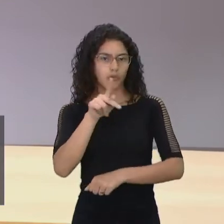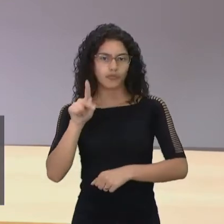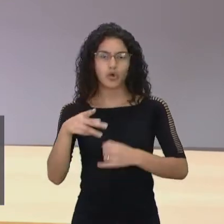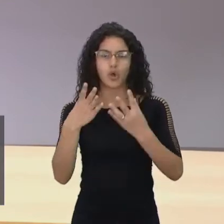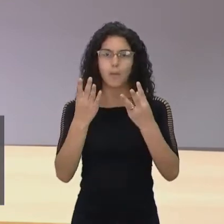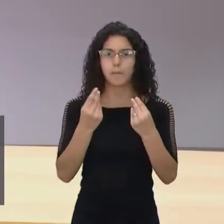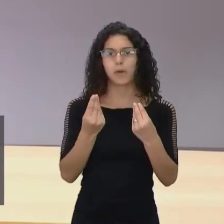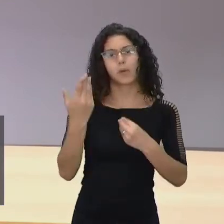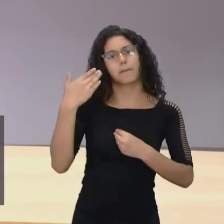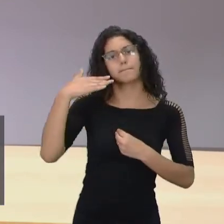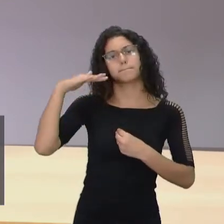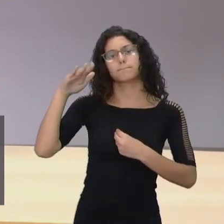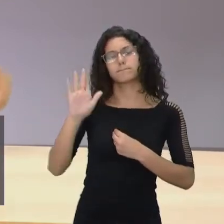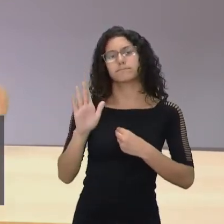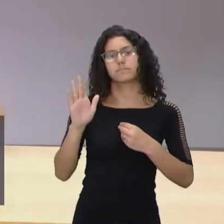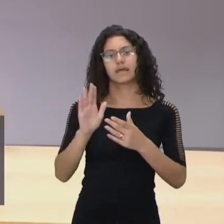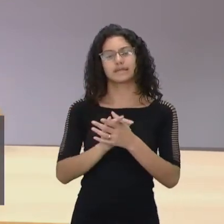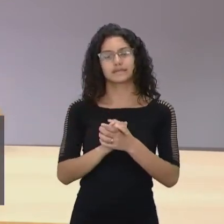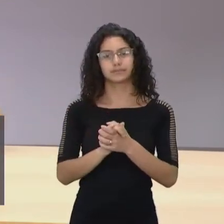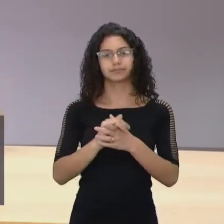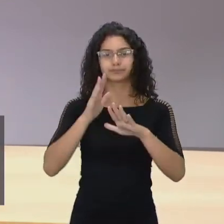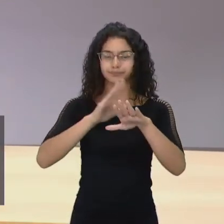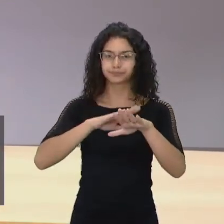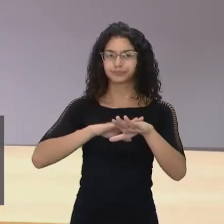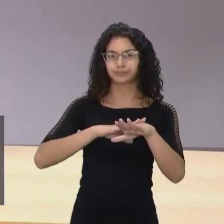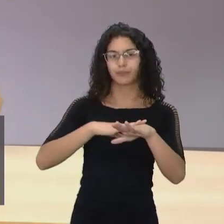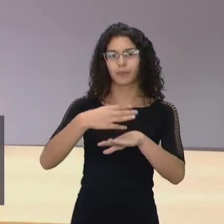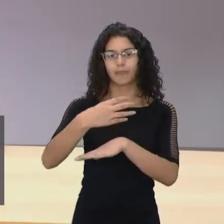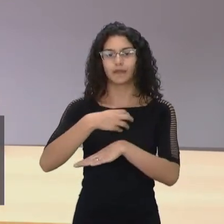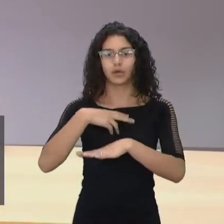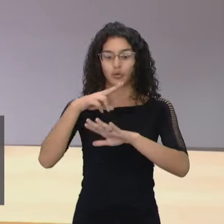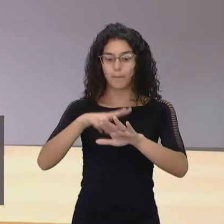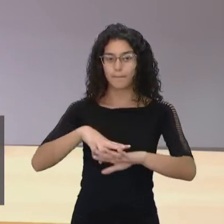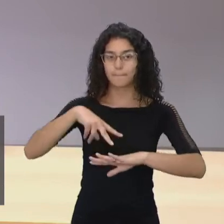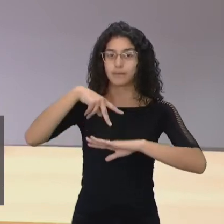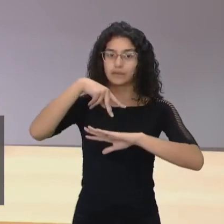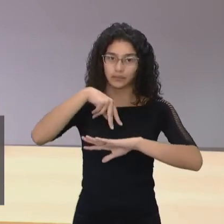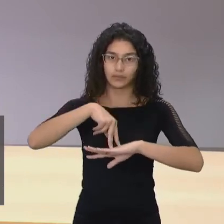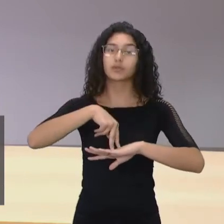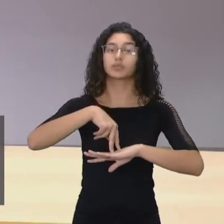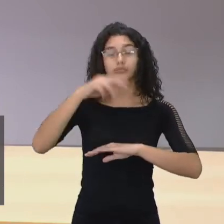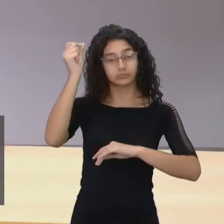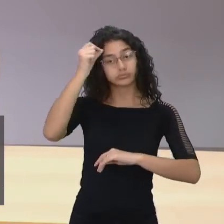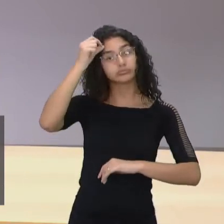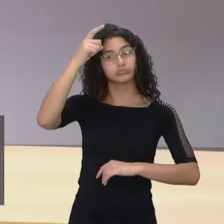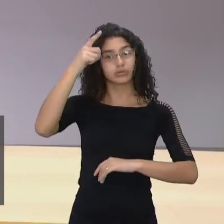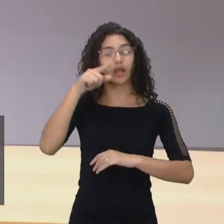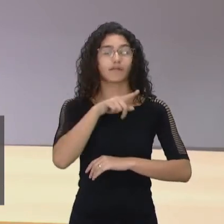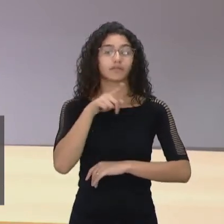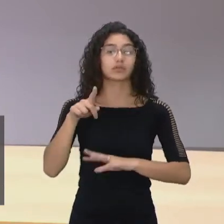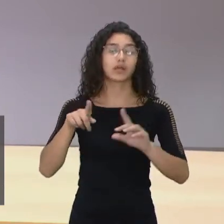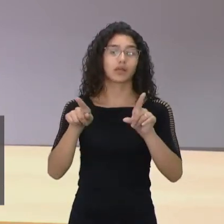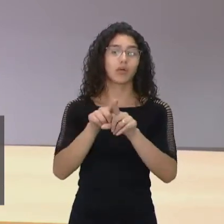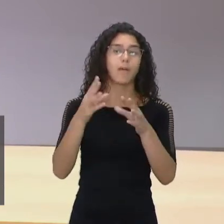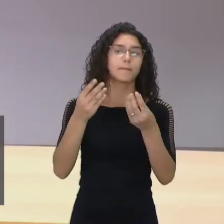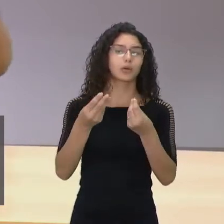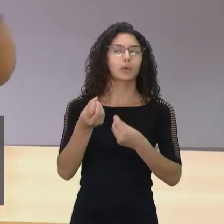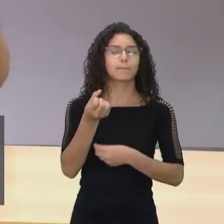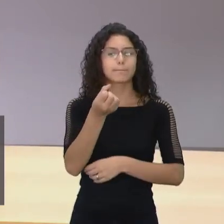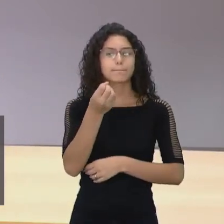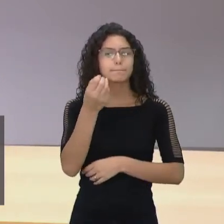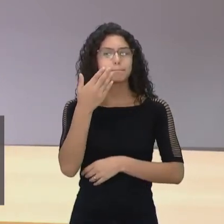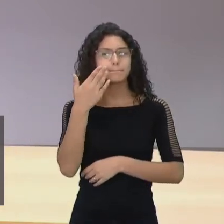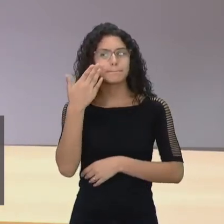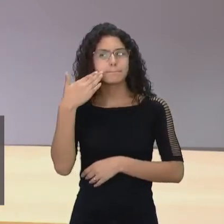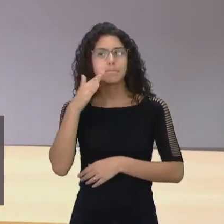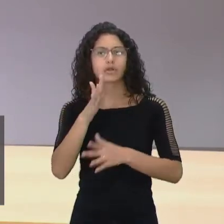muito mais ativo na construção, no protagonismo do conhecimento. Você vai estar muito mais ligado, vai